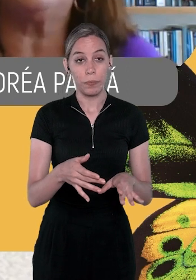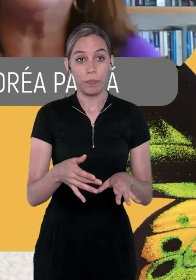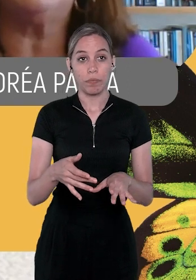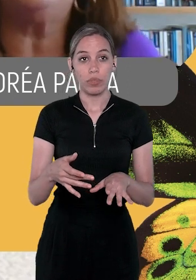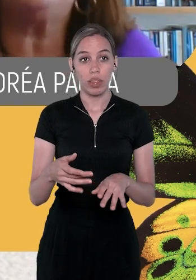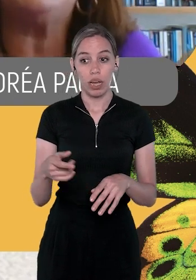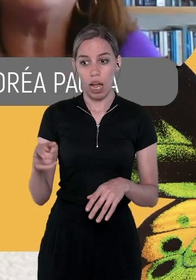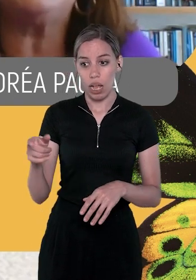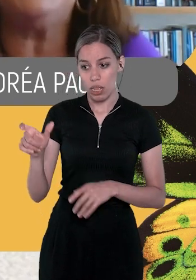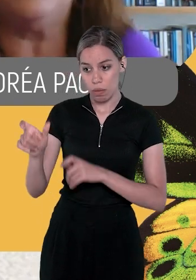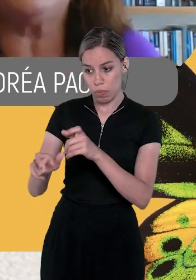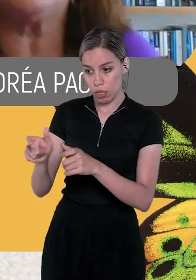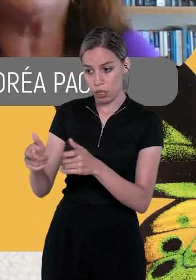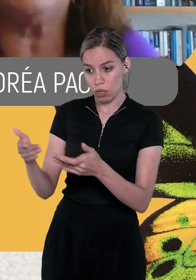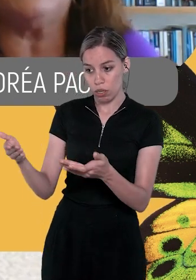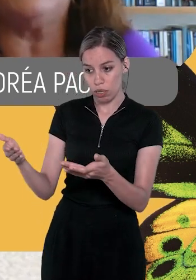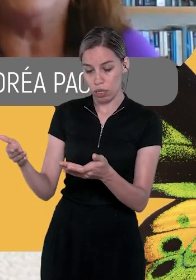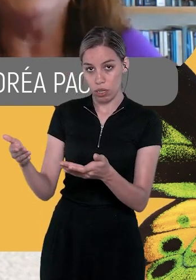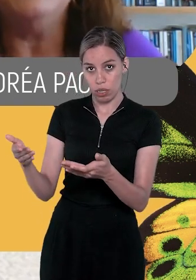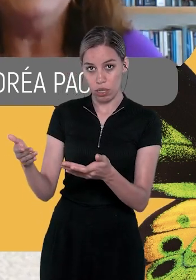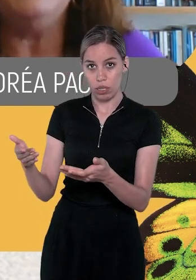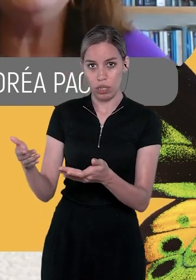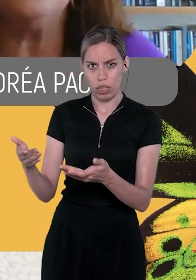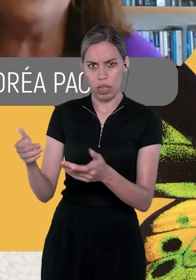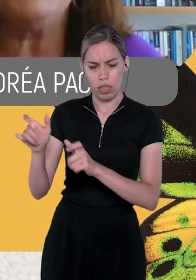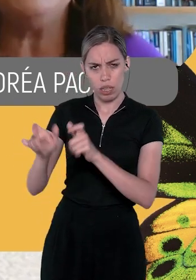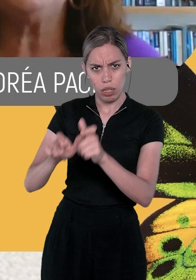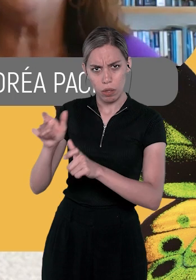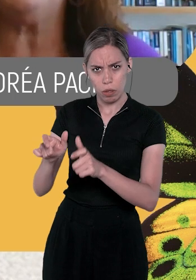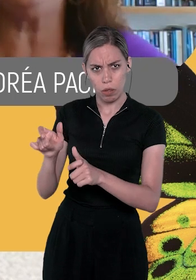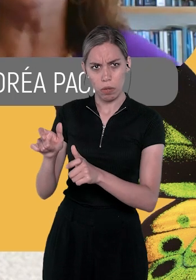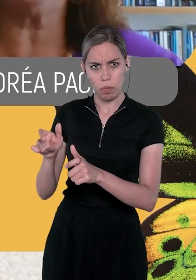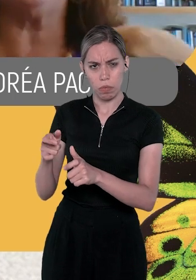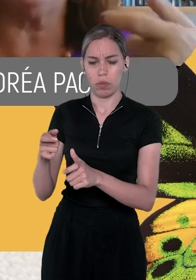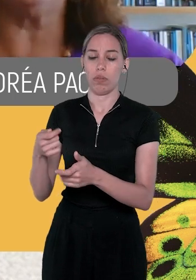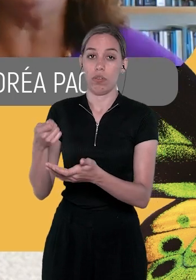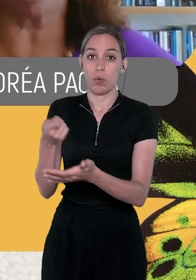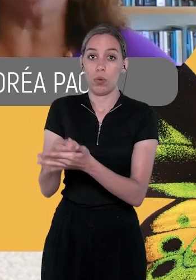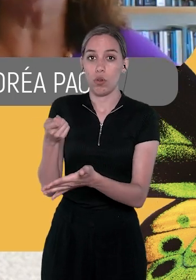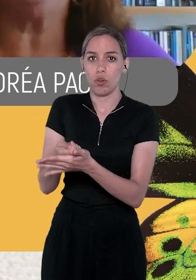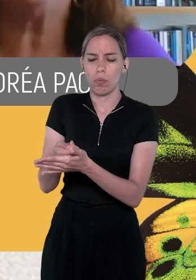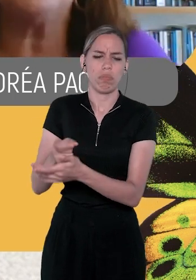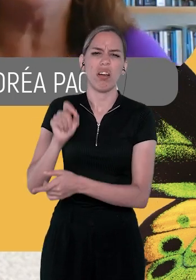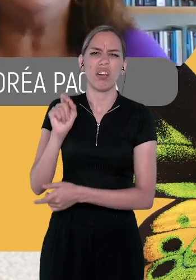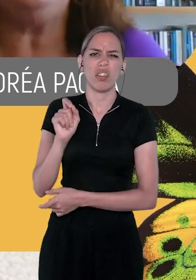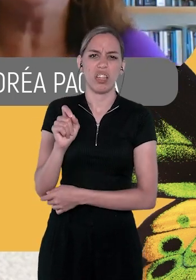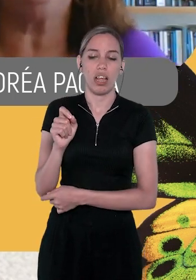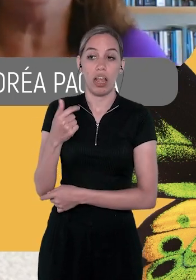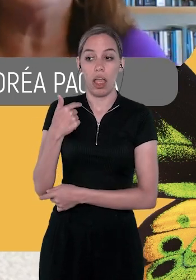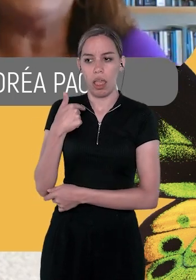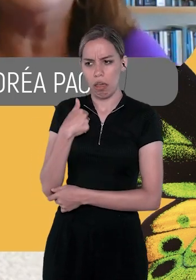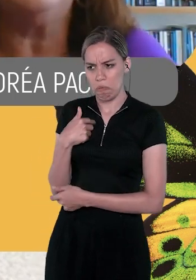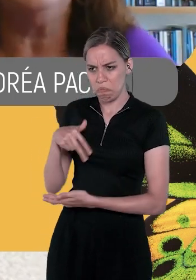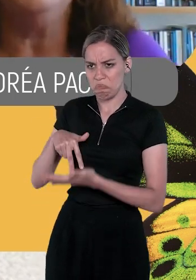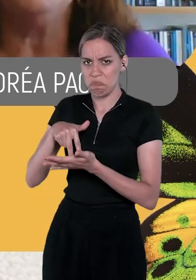essa sociedade, eles cresceram nessa sociedade. Eles são cobrados porque eles não se colocam e não se responsabilizam